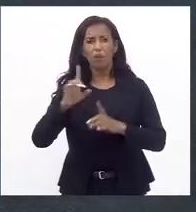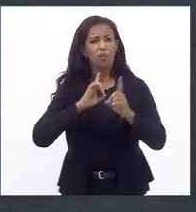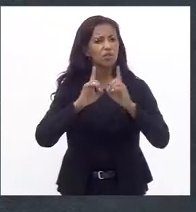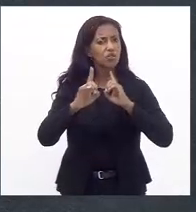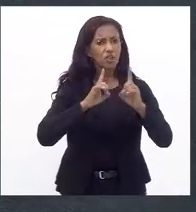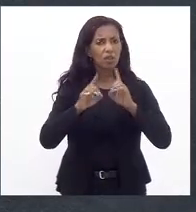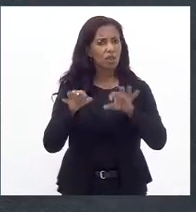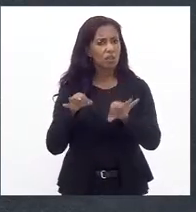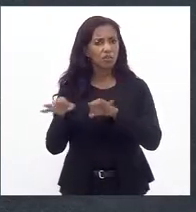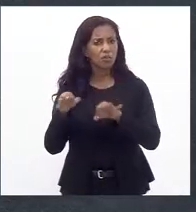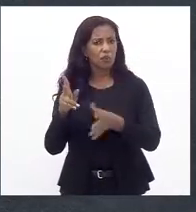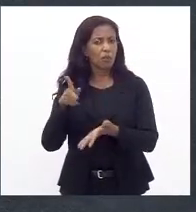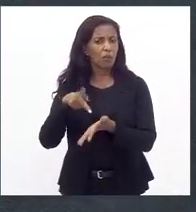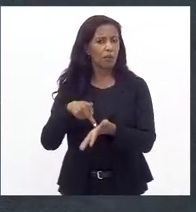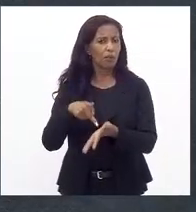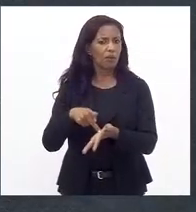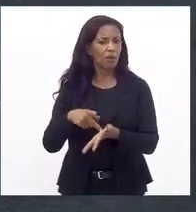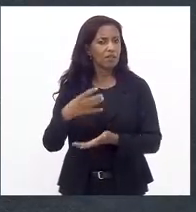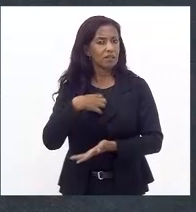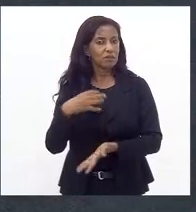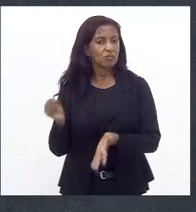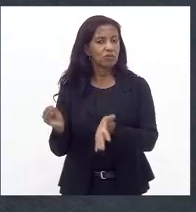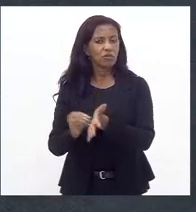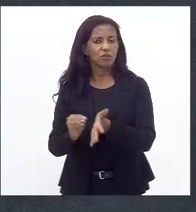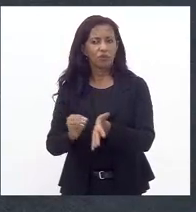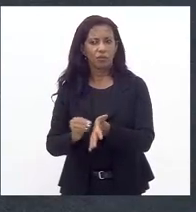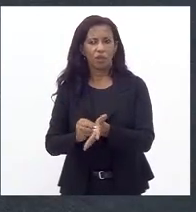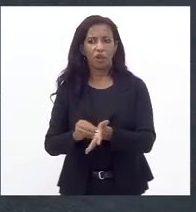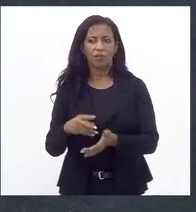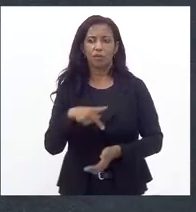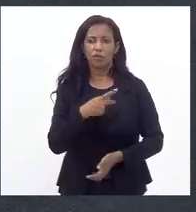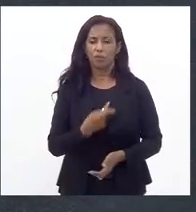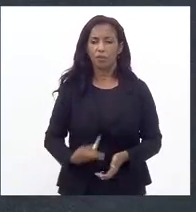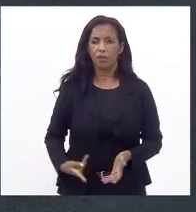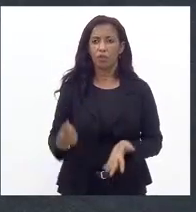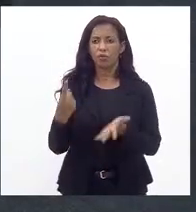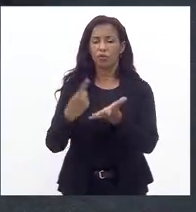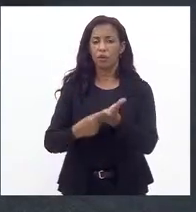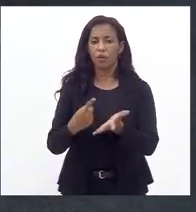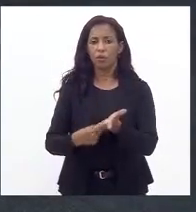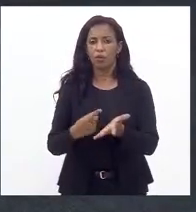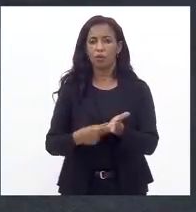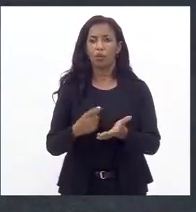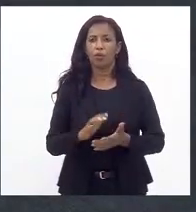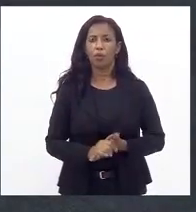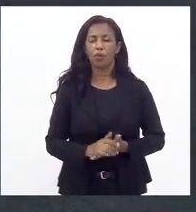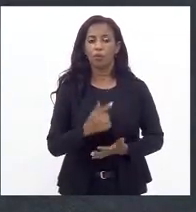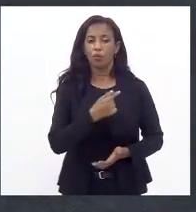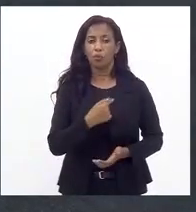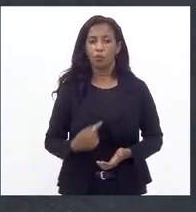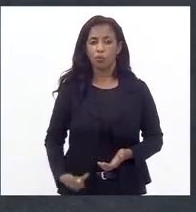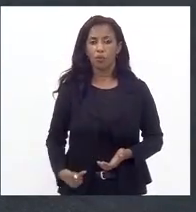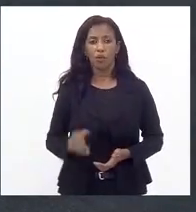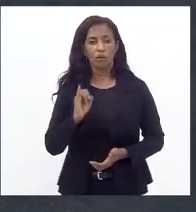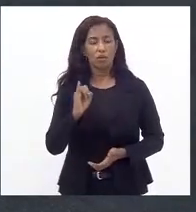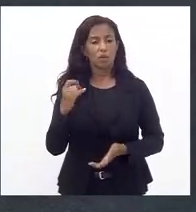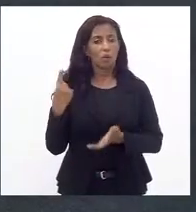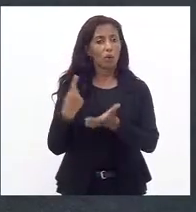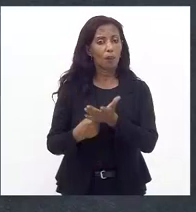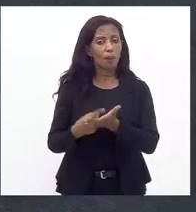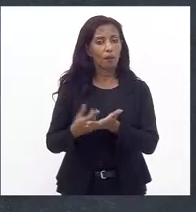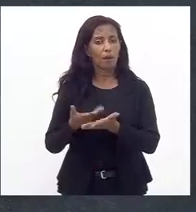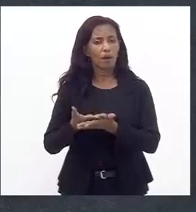dialogadas de maneira concreta sentimos falta seu presidente num acordo inclusive do governo se